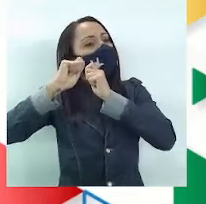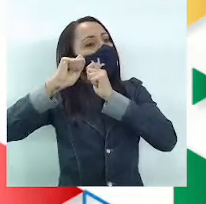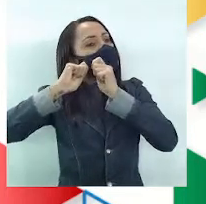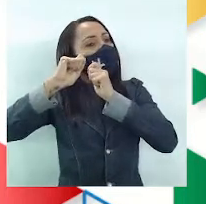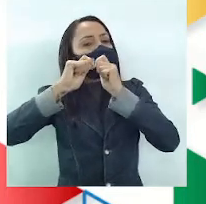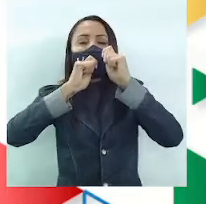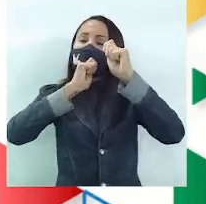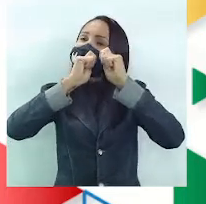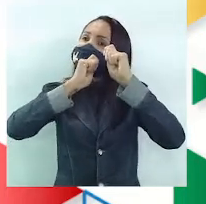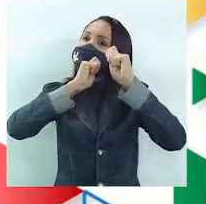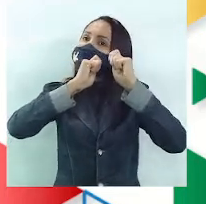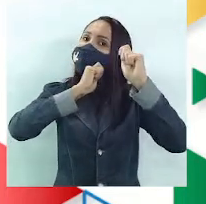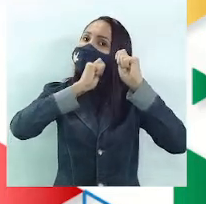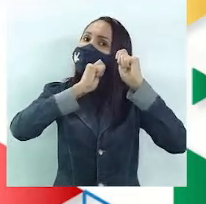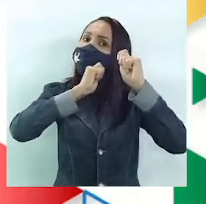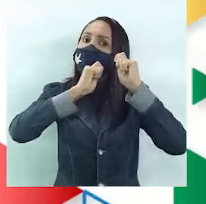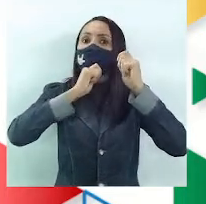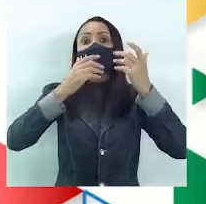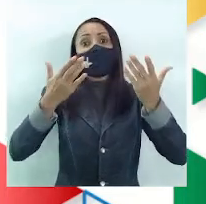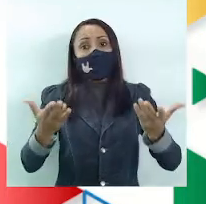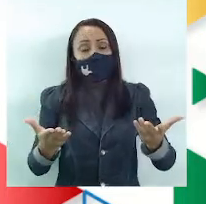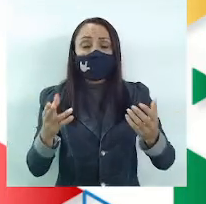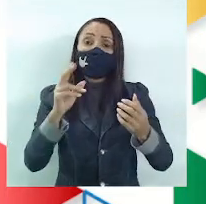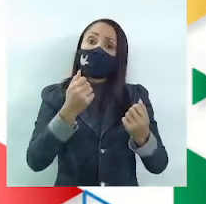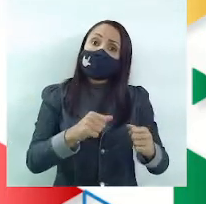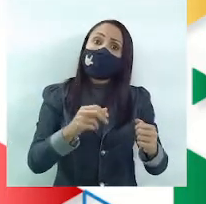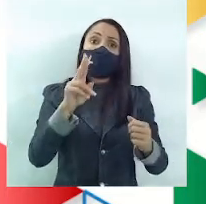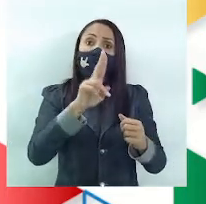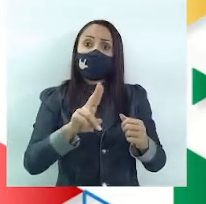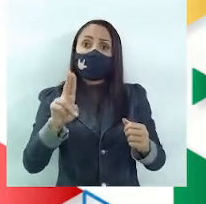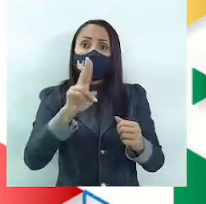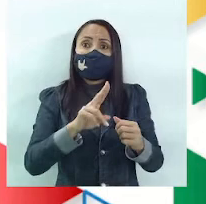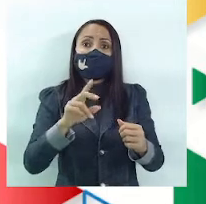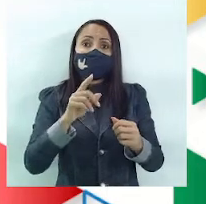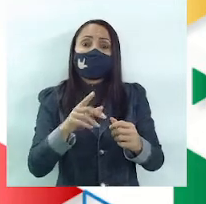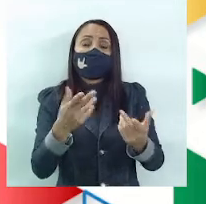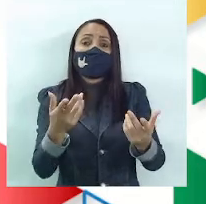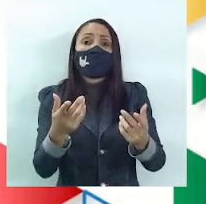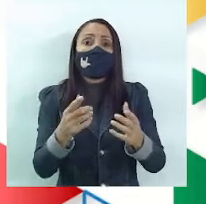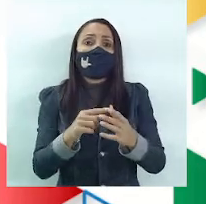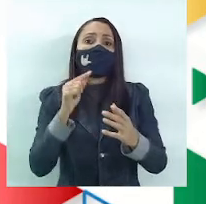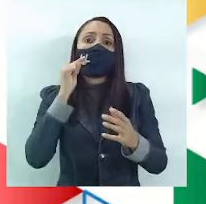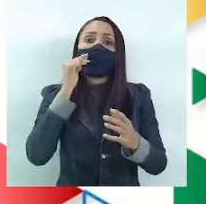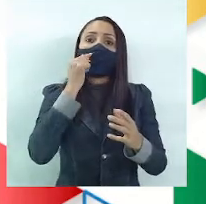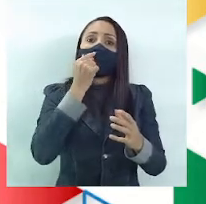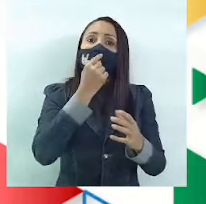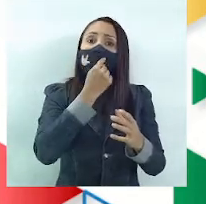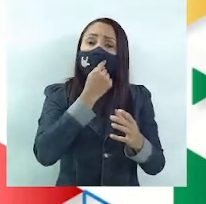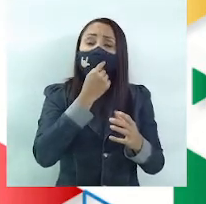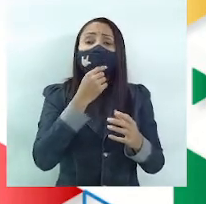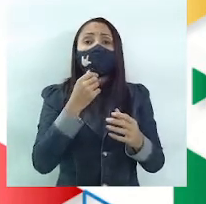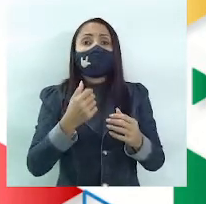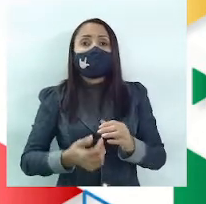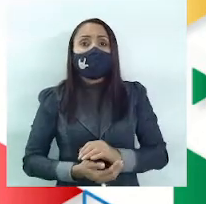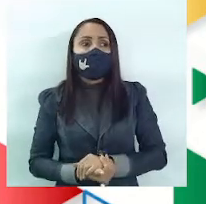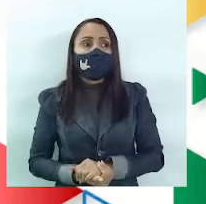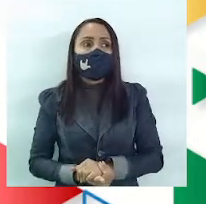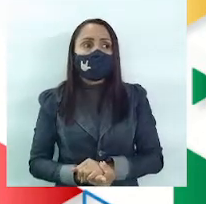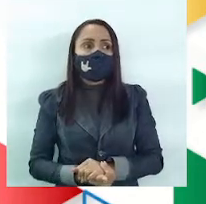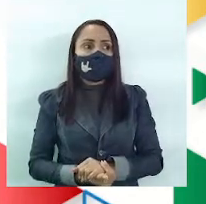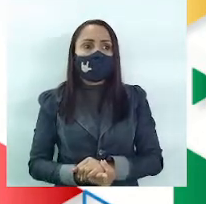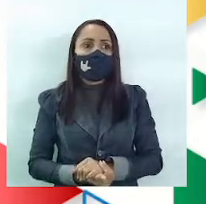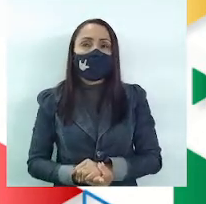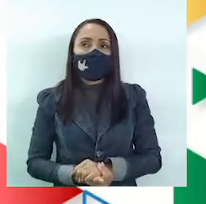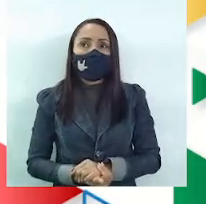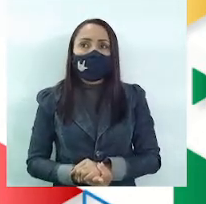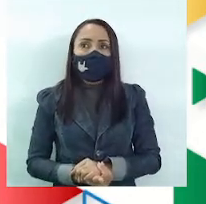outro e não deixa esses resquícios. Então essas cáries proximais entre os dentes vai ser evitada através do uso do fio dental. Ô professor, me diga uma